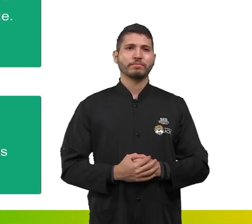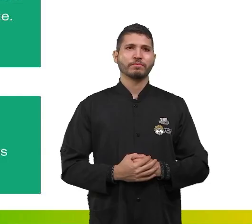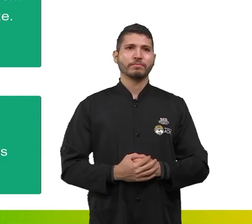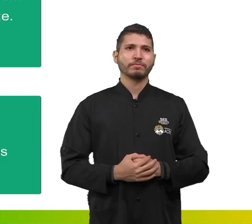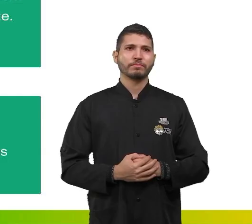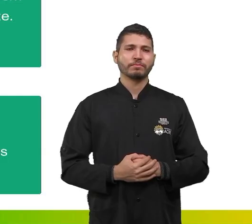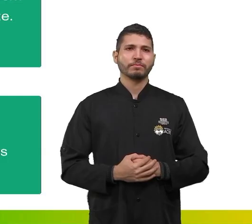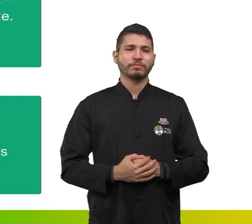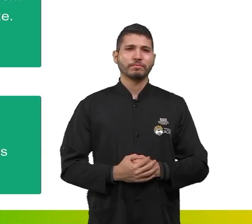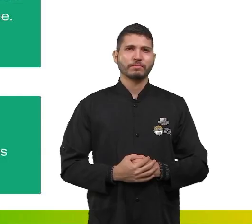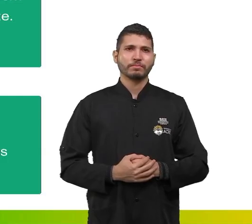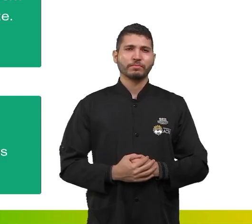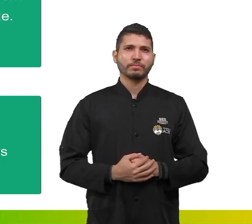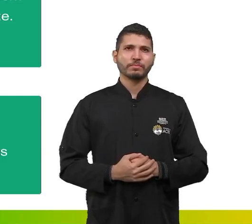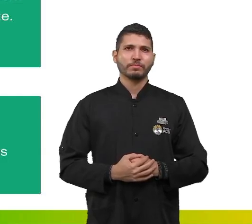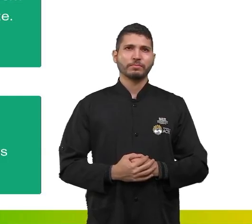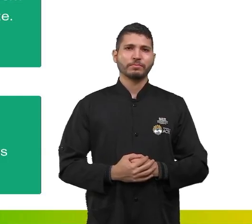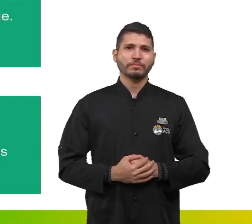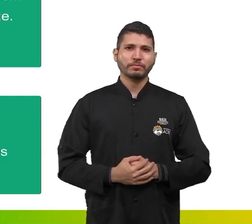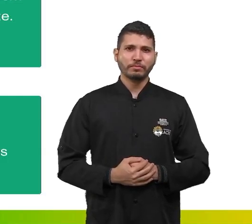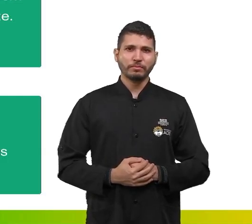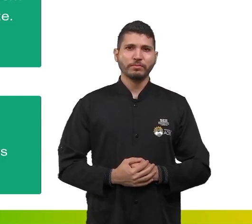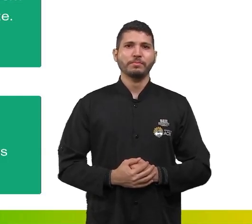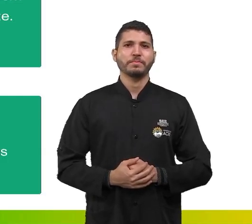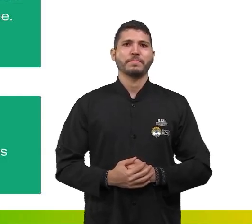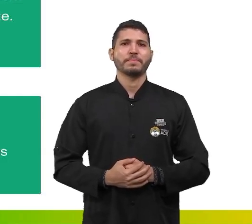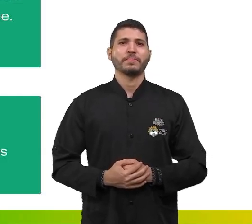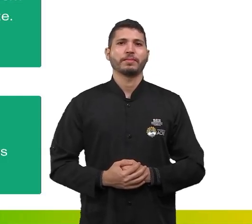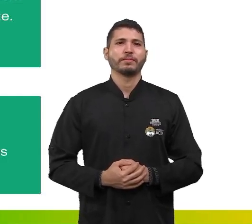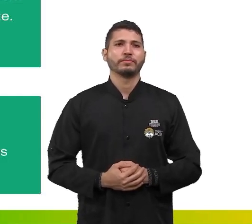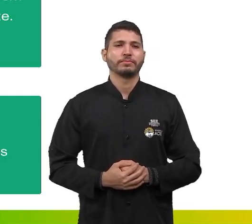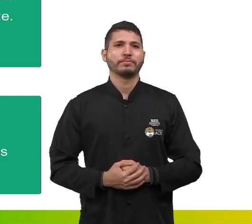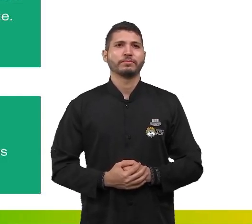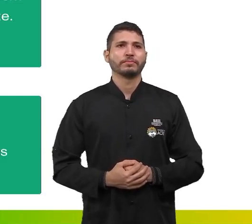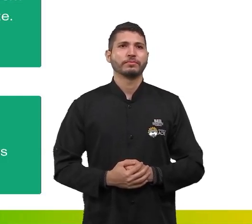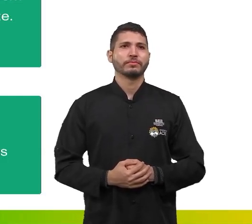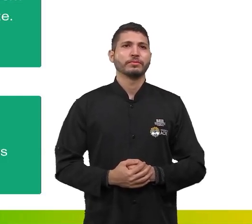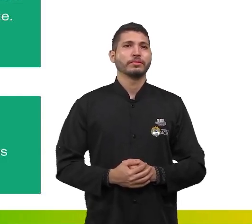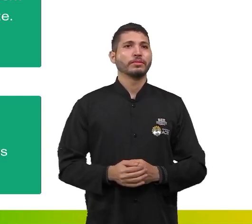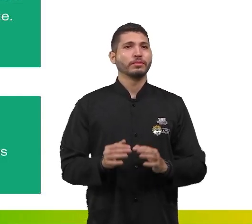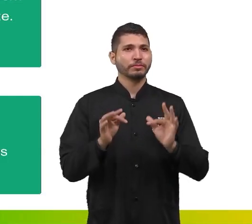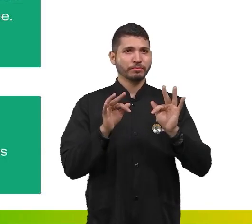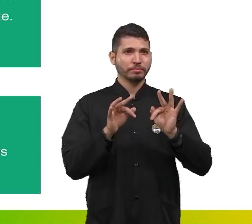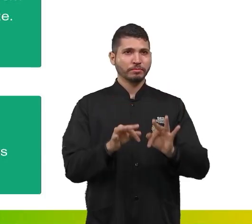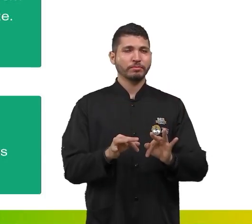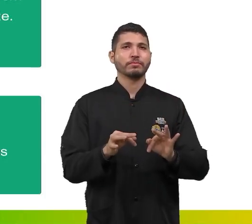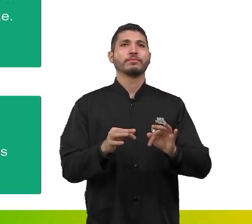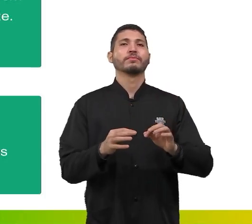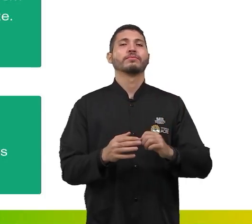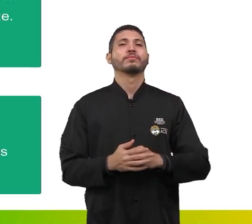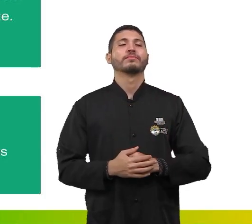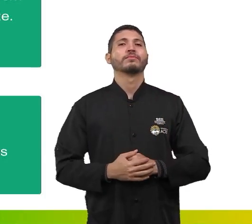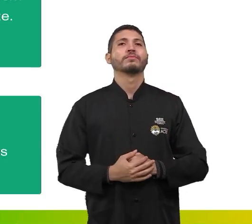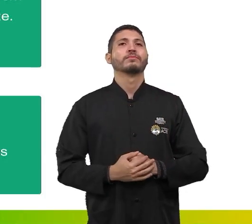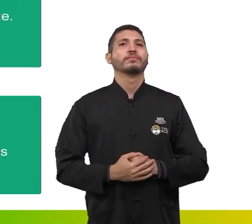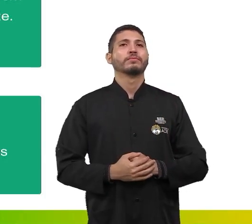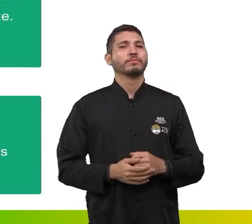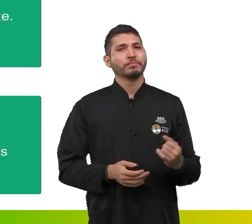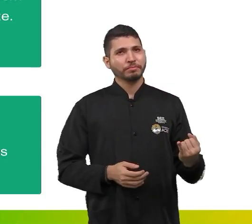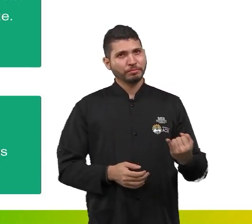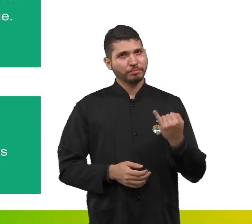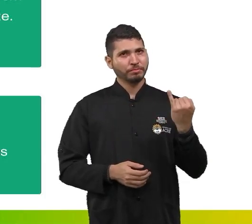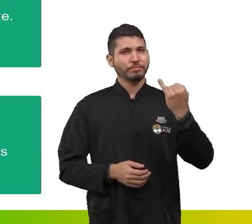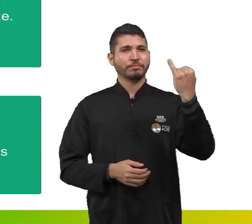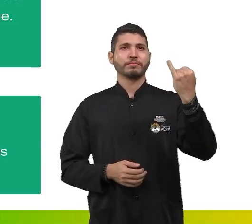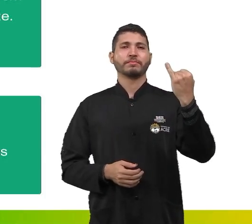Ou seja, meus queridos alunos, podemos concluir, então, que há uma grande importância